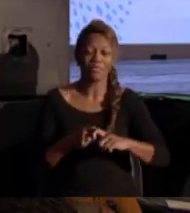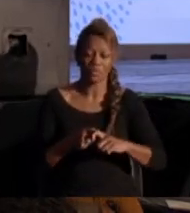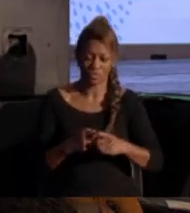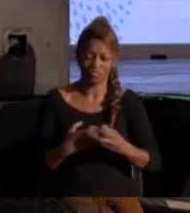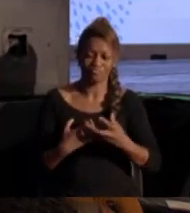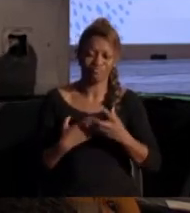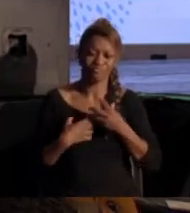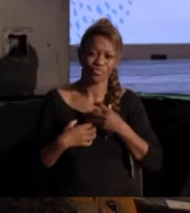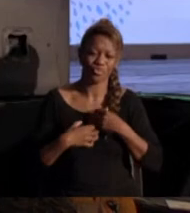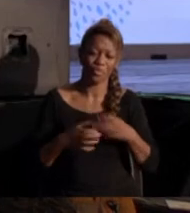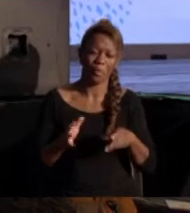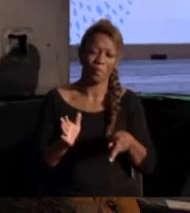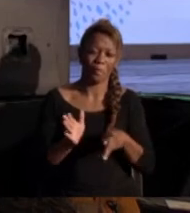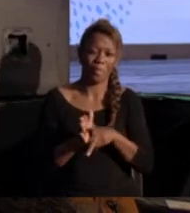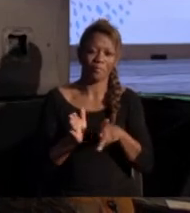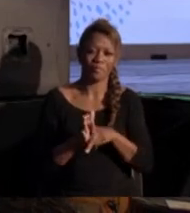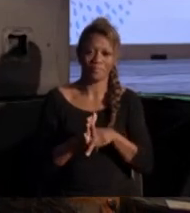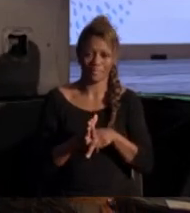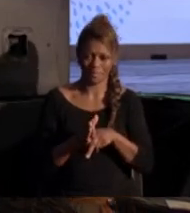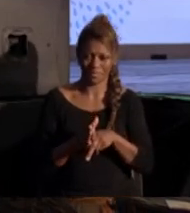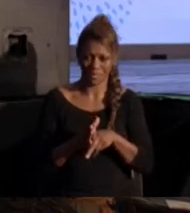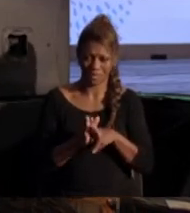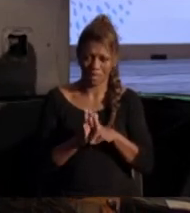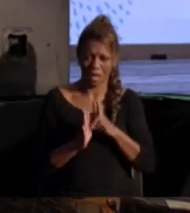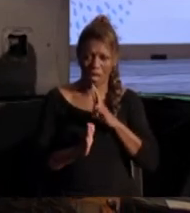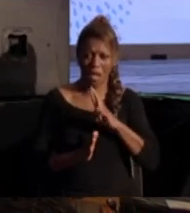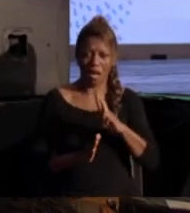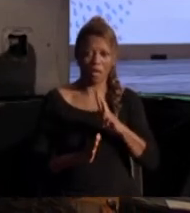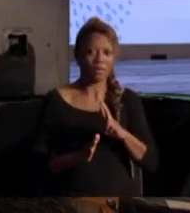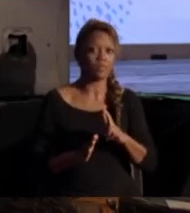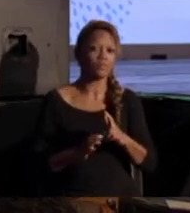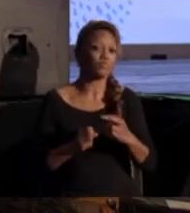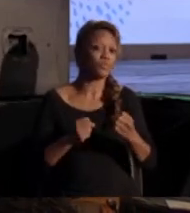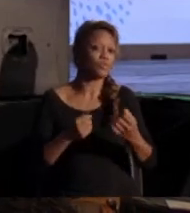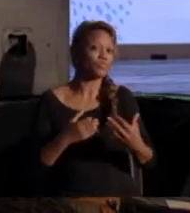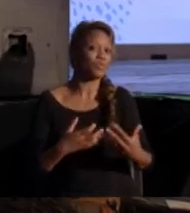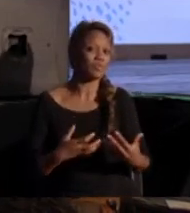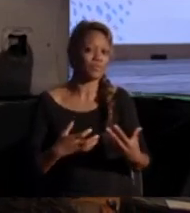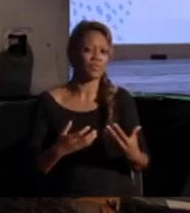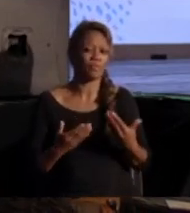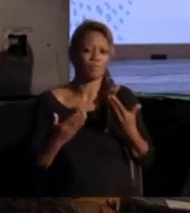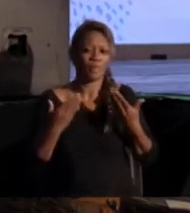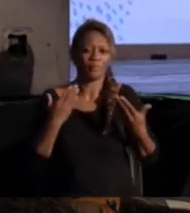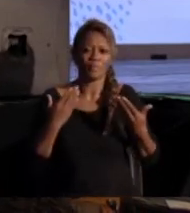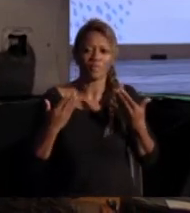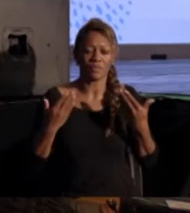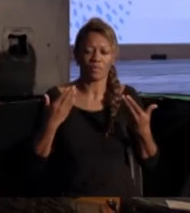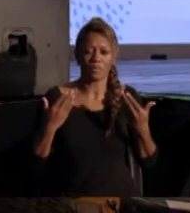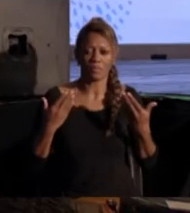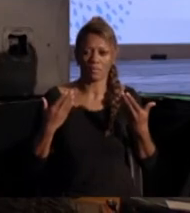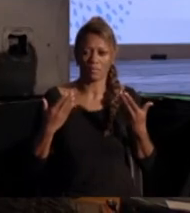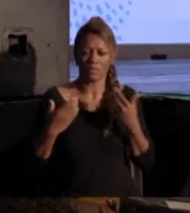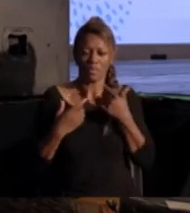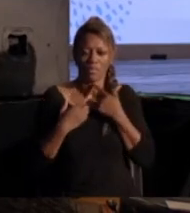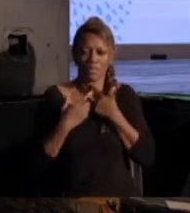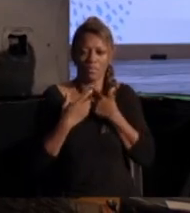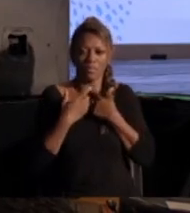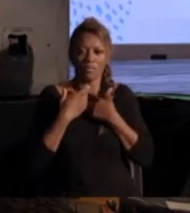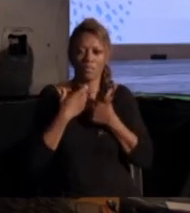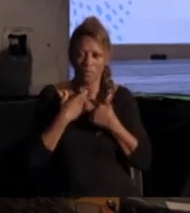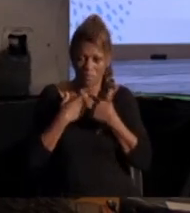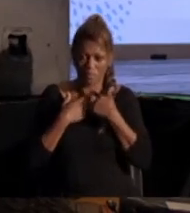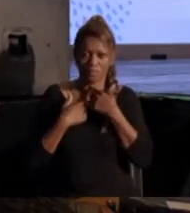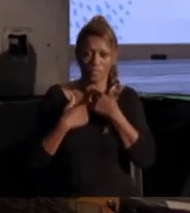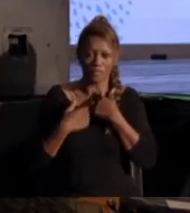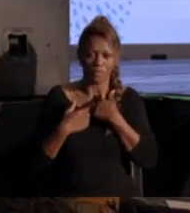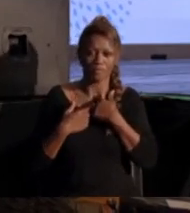propriamente. Então, há também aqui uma razão e há também aqui um psiquismo que atua, um desejo que atua, uma